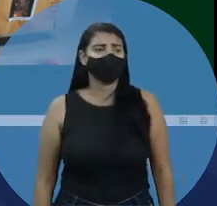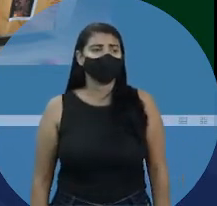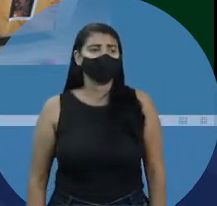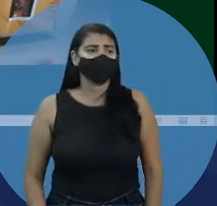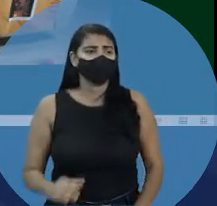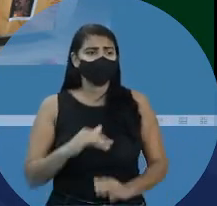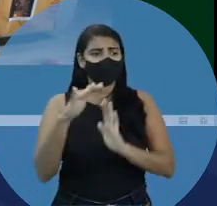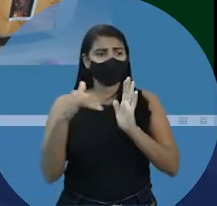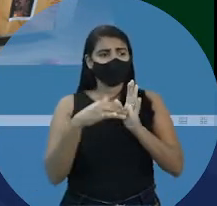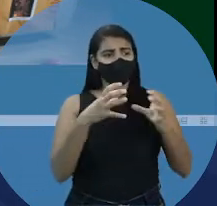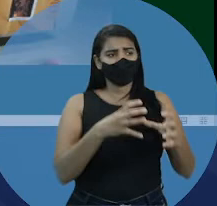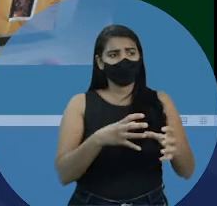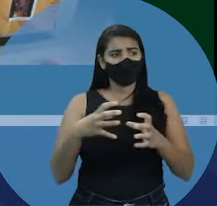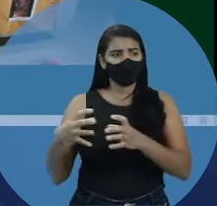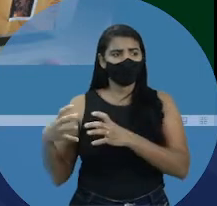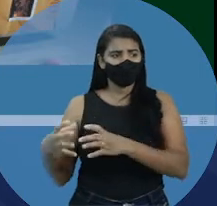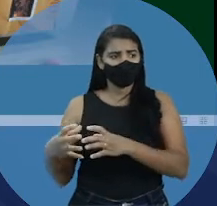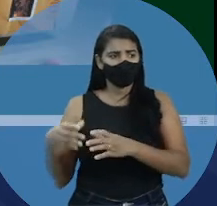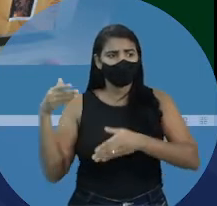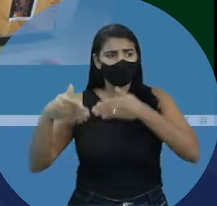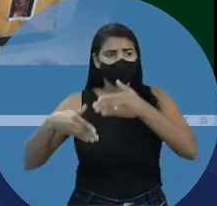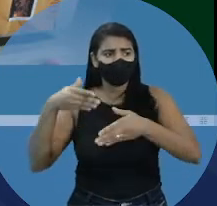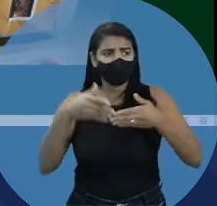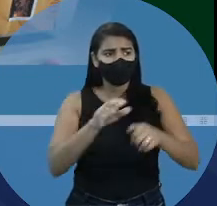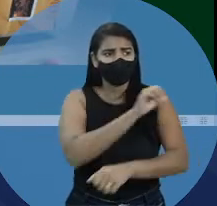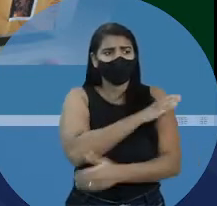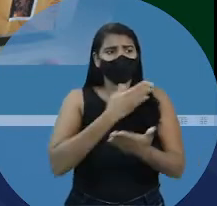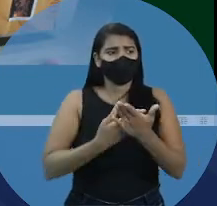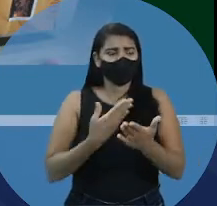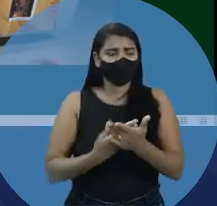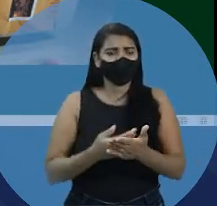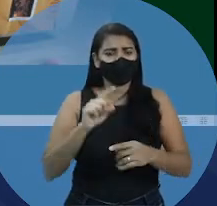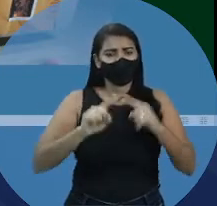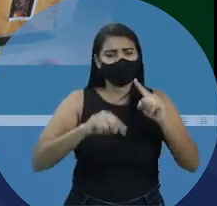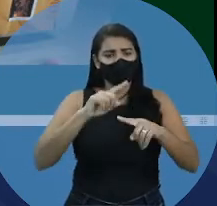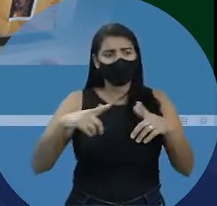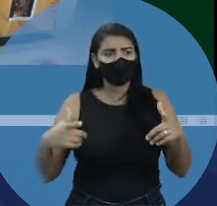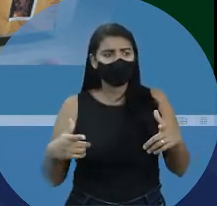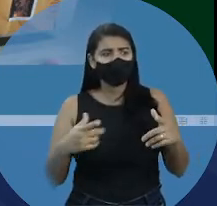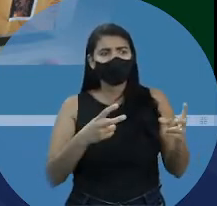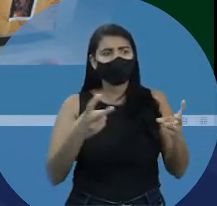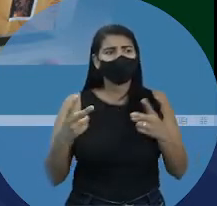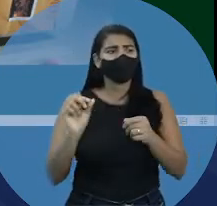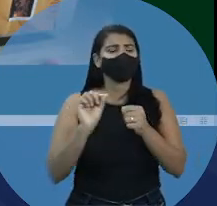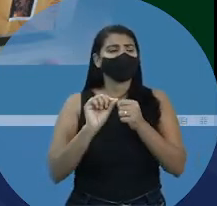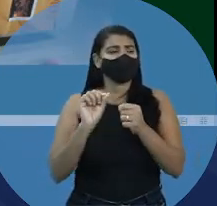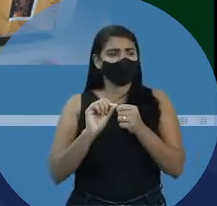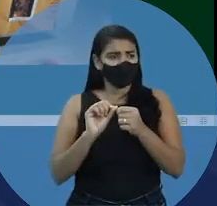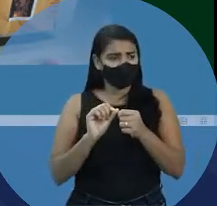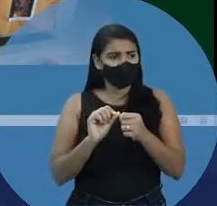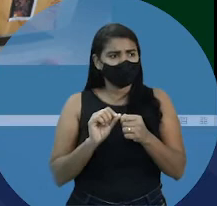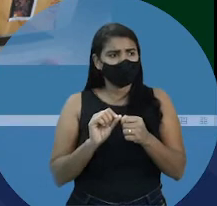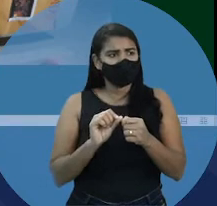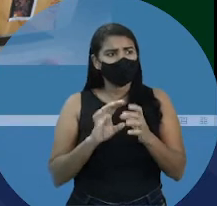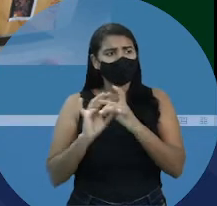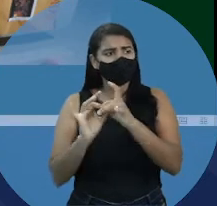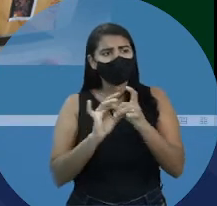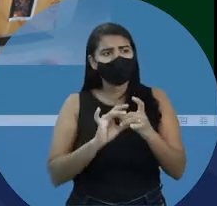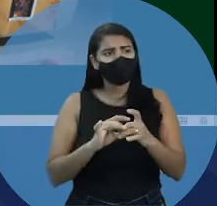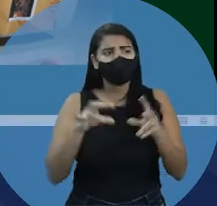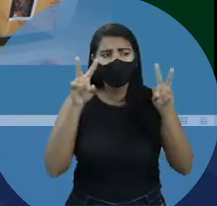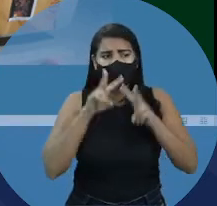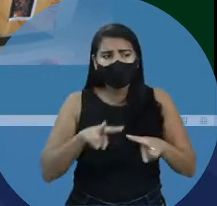grupos fizeram essa tarefa, foi muito interessante. Percebeu-se que houve muita interação, onde eles observavam